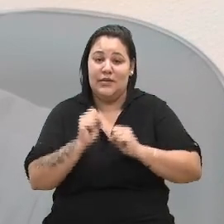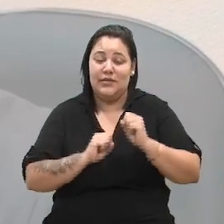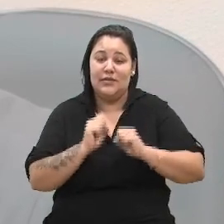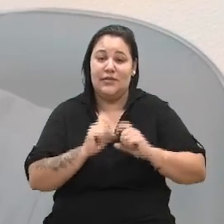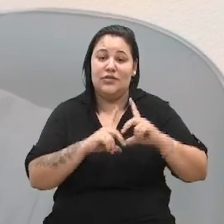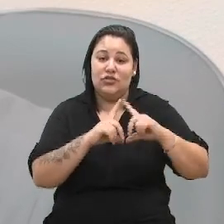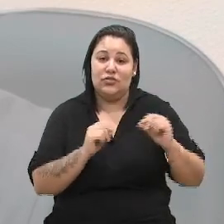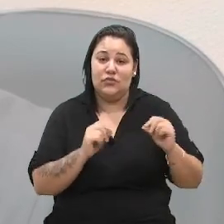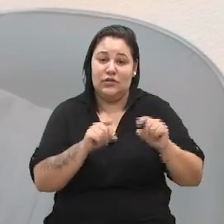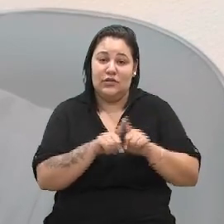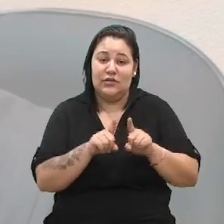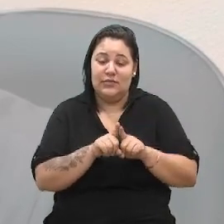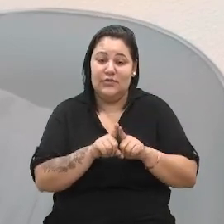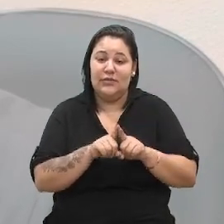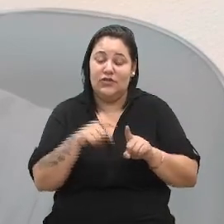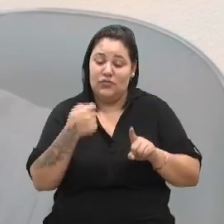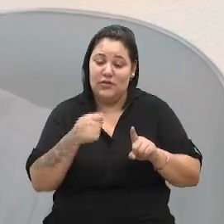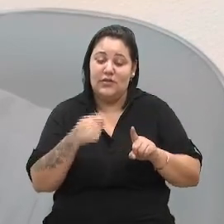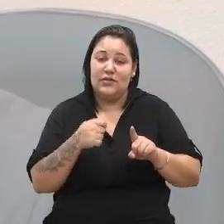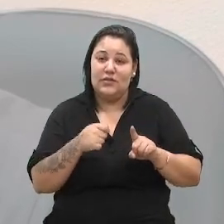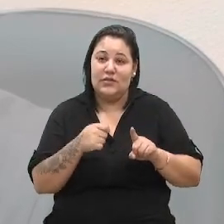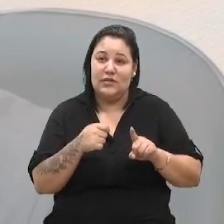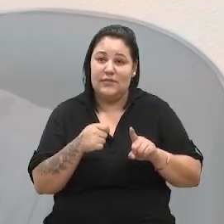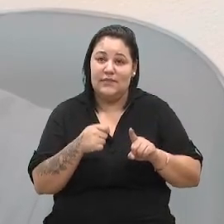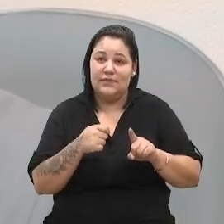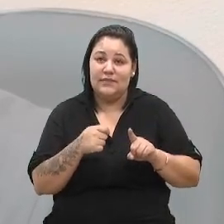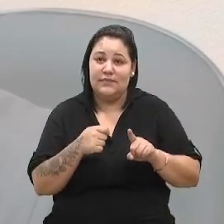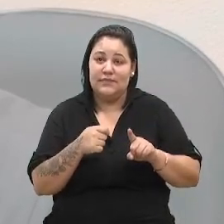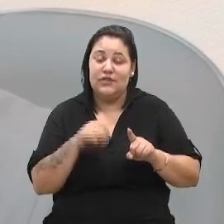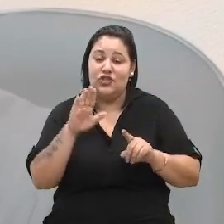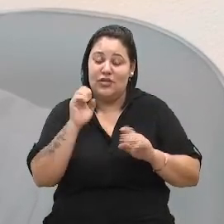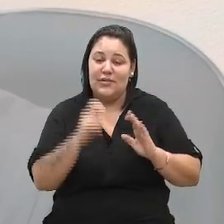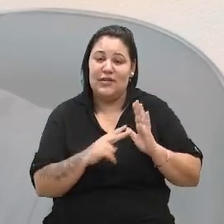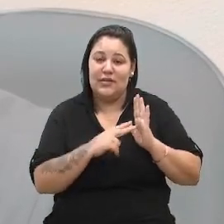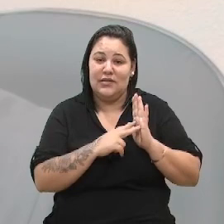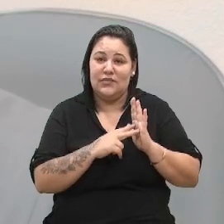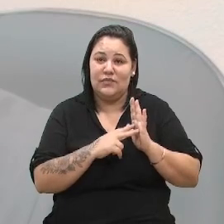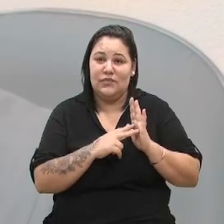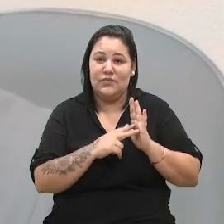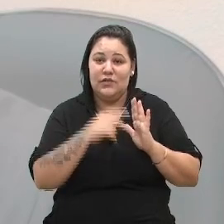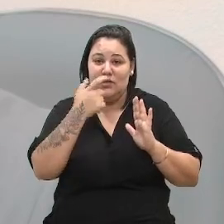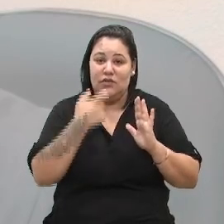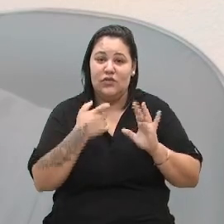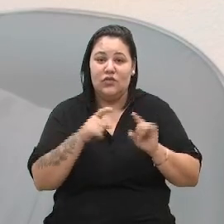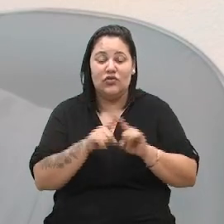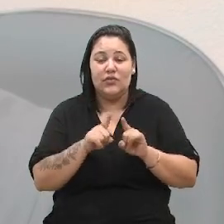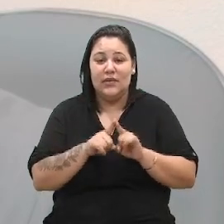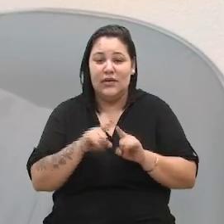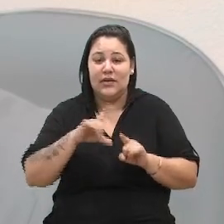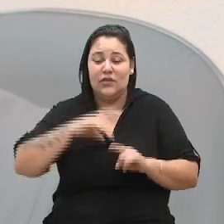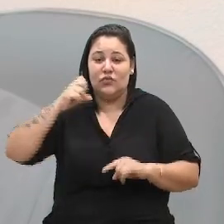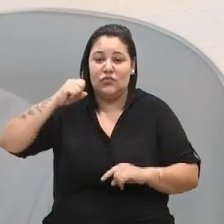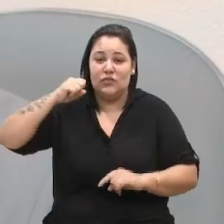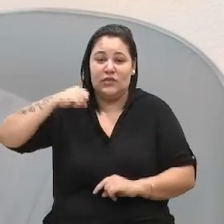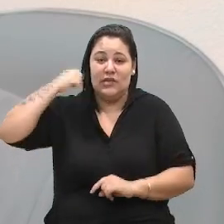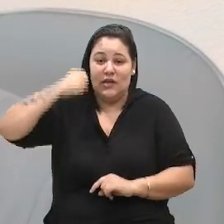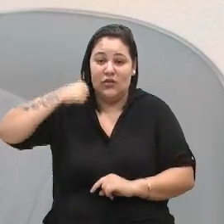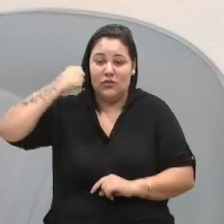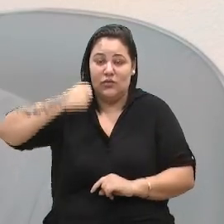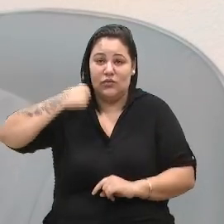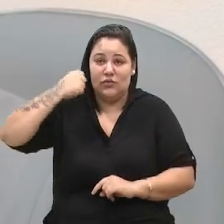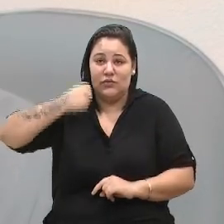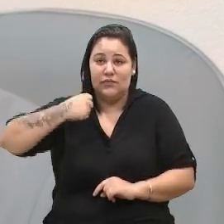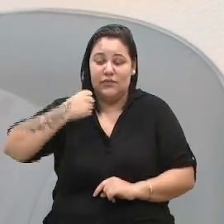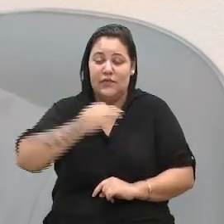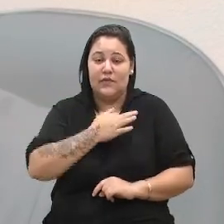precisa fazer chegar nesse ponto. E isso sugeriria mais, vereador Bortola. Nós tem um senador da República que